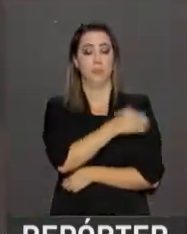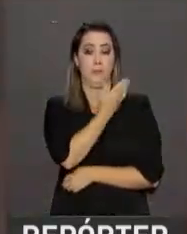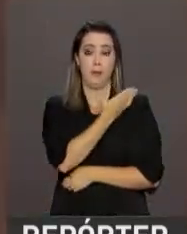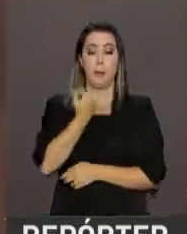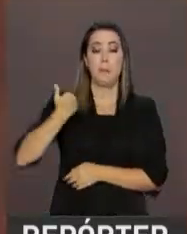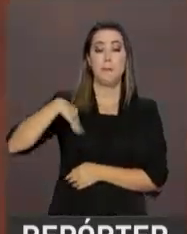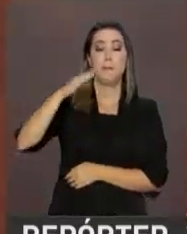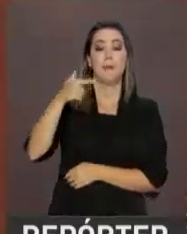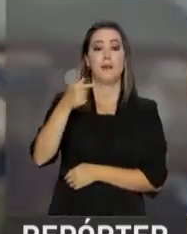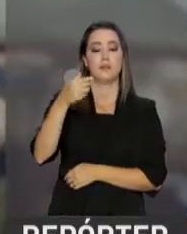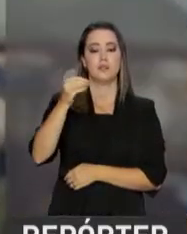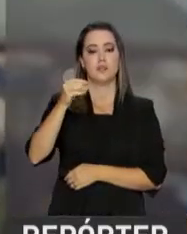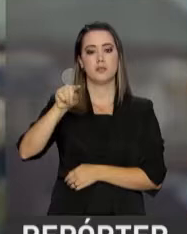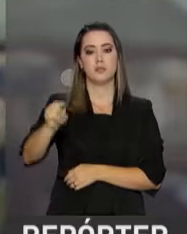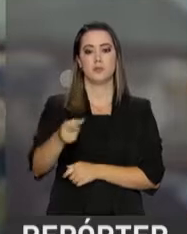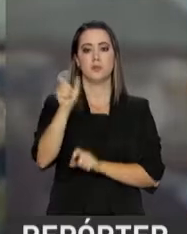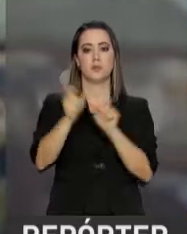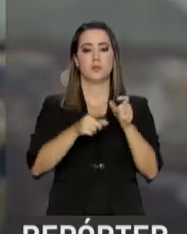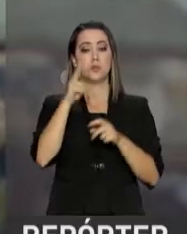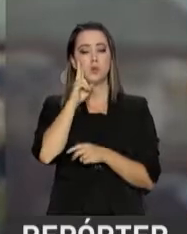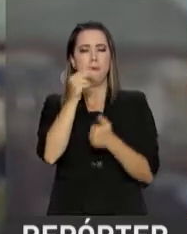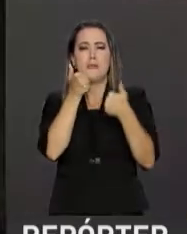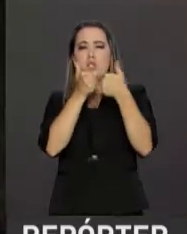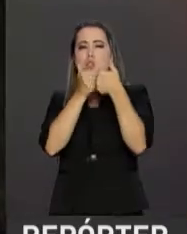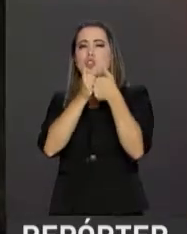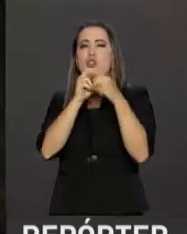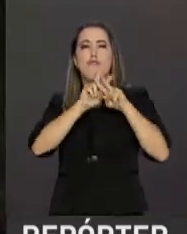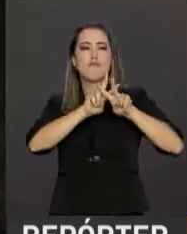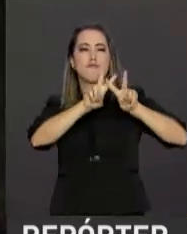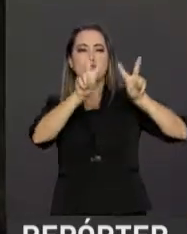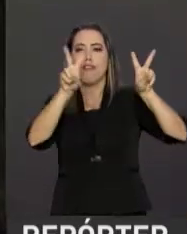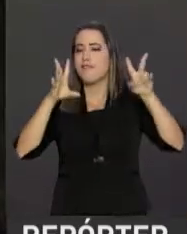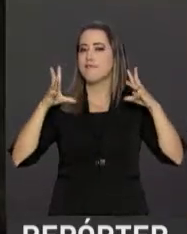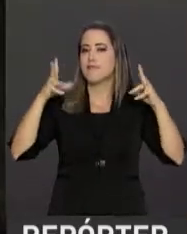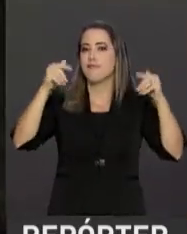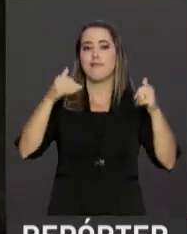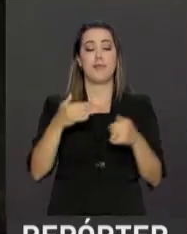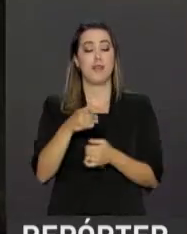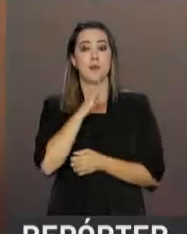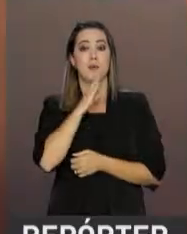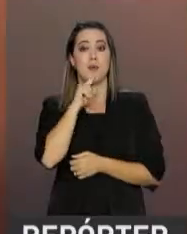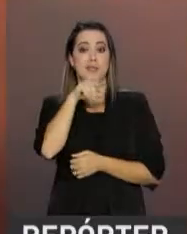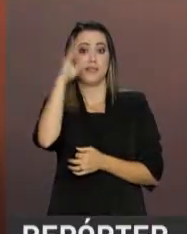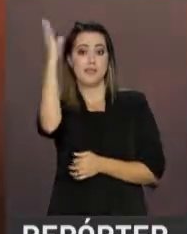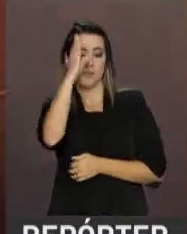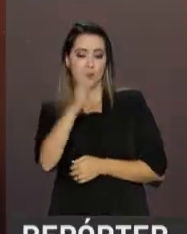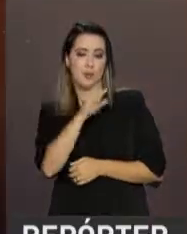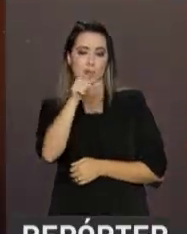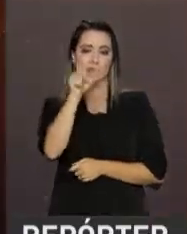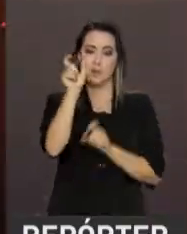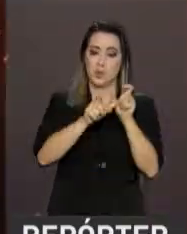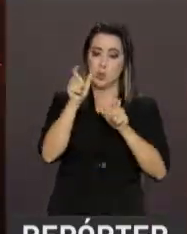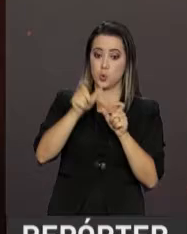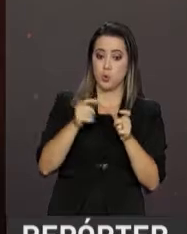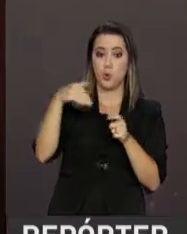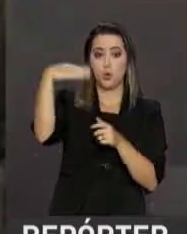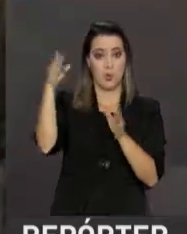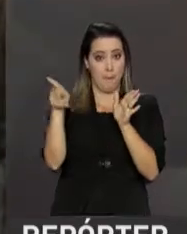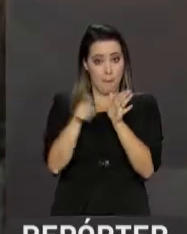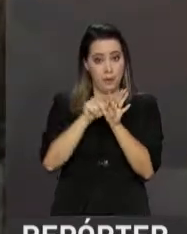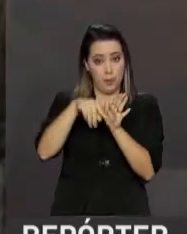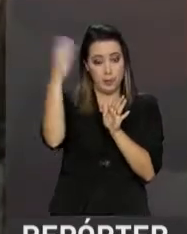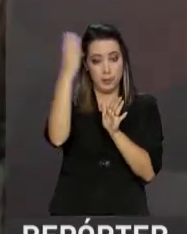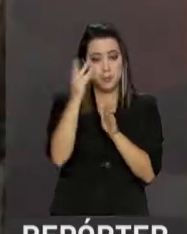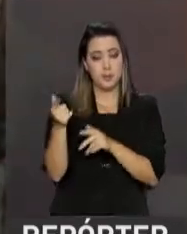de 700 mil turistas acompanharam de perto a virada de ano mais famosa do brasil entre brasileiros e estrangeiros foram